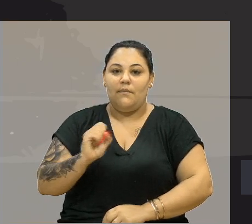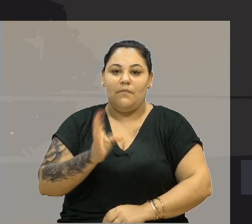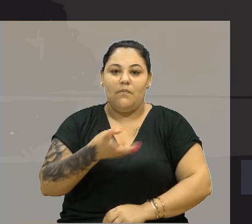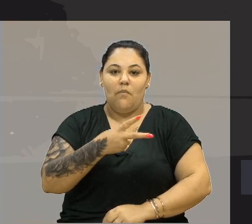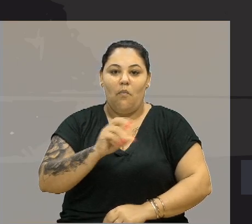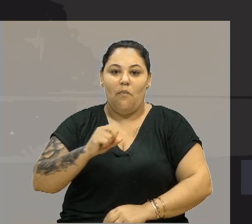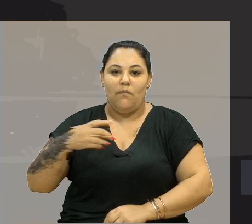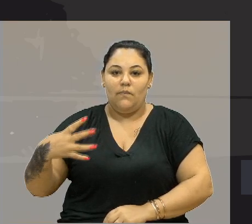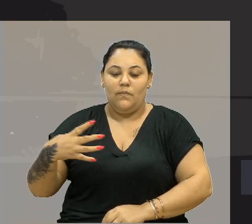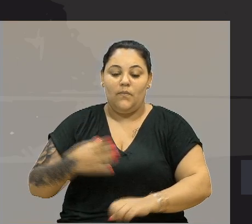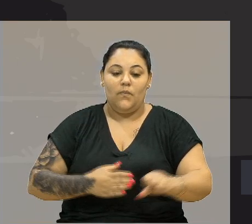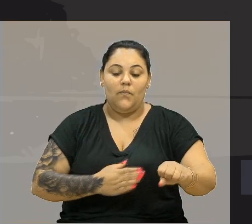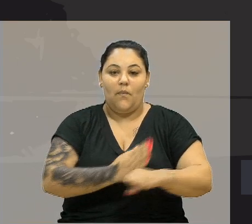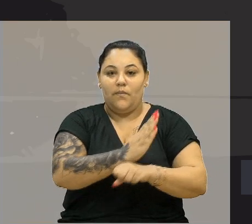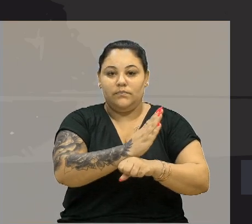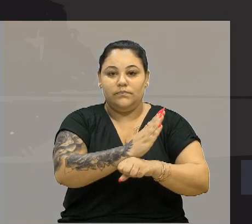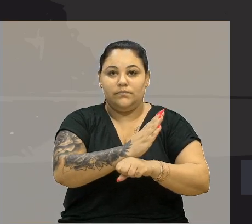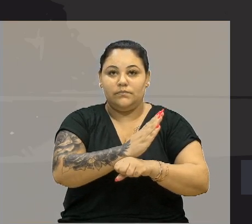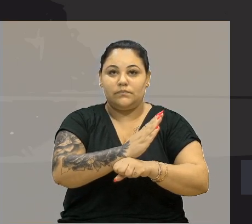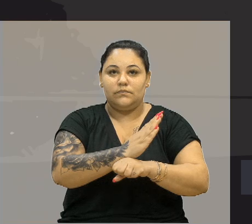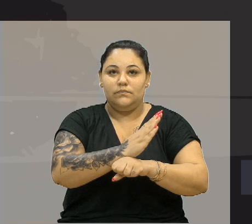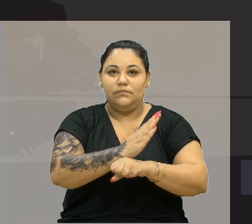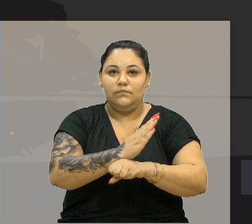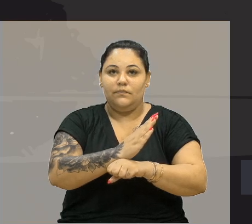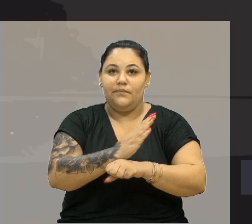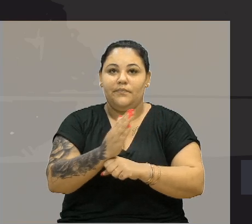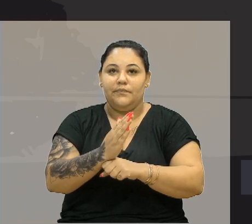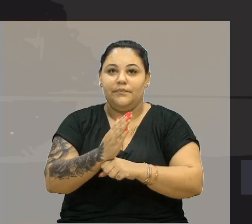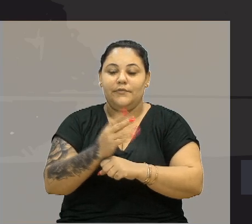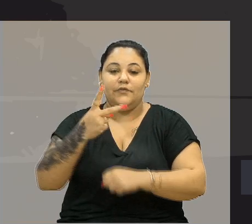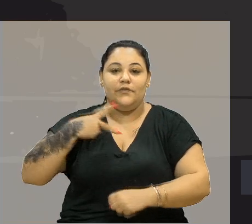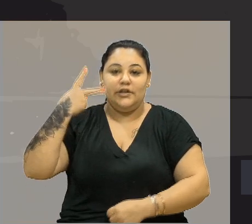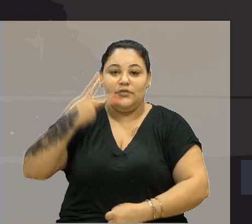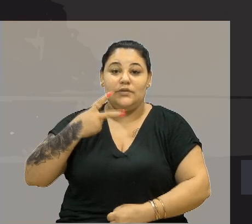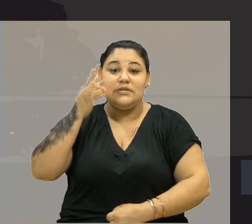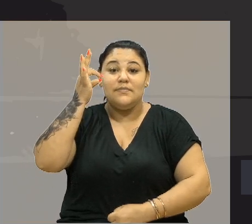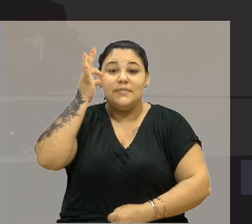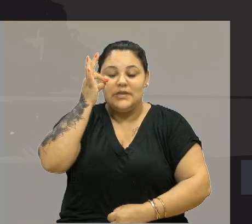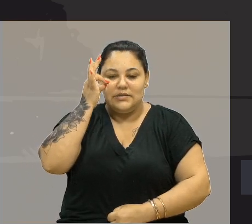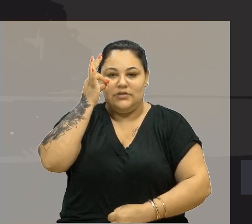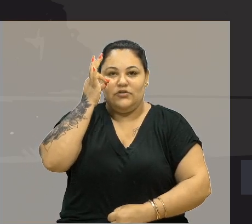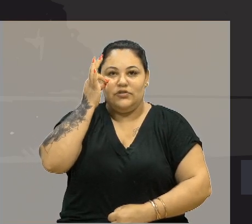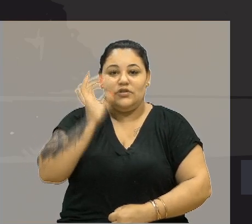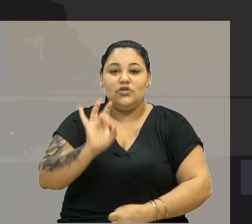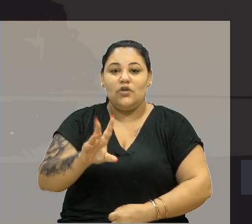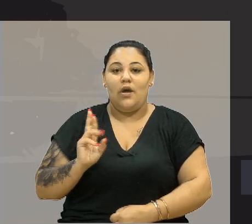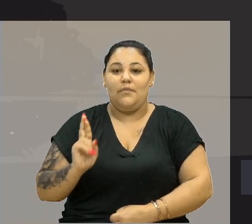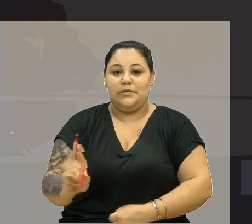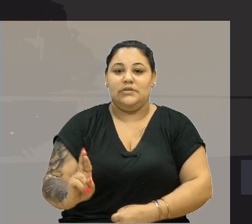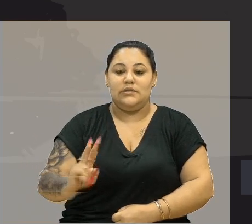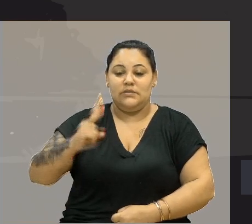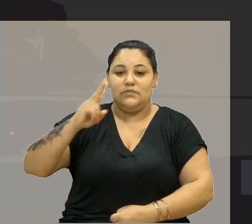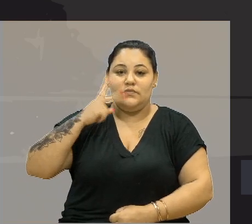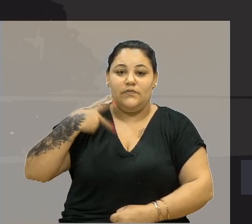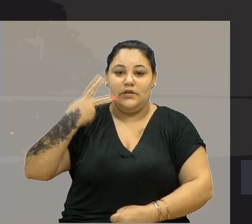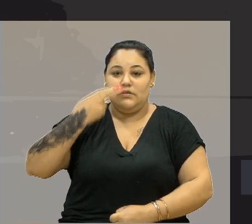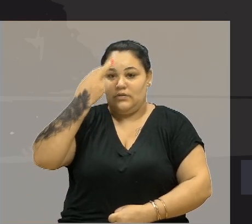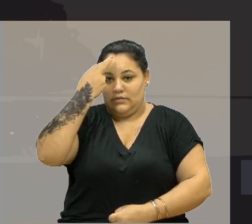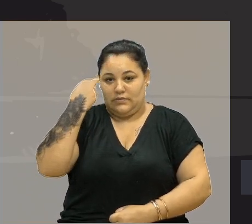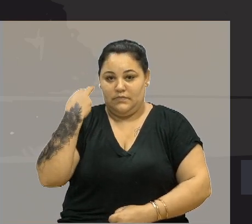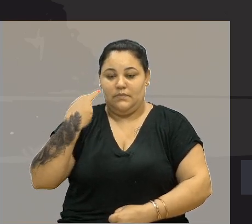228/2024 foi aprovado por unanimidade das vereadoras e vereadores, em representação,